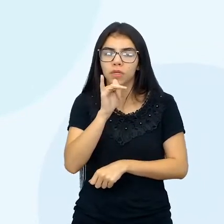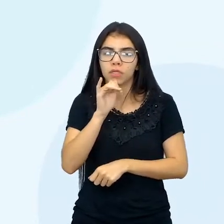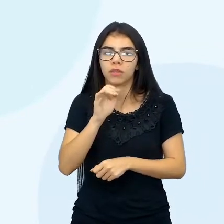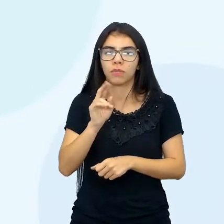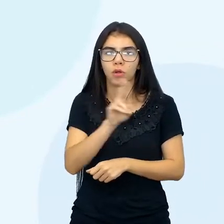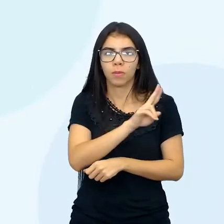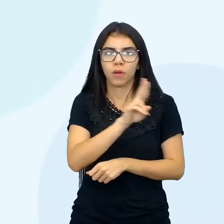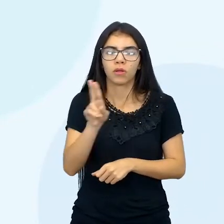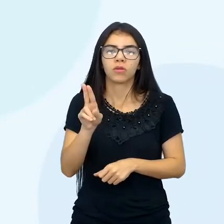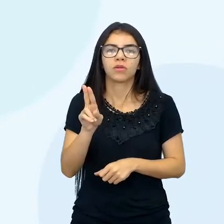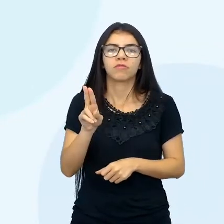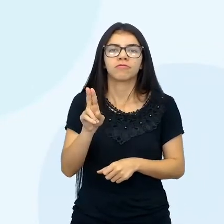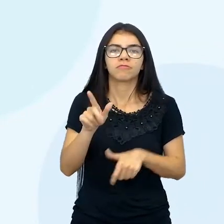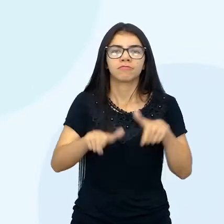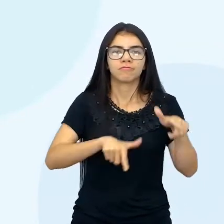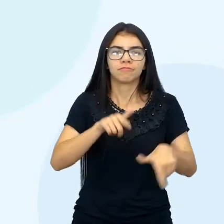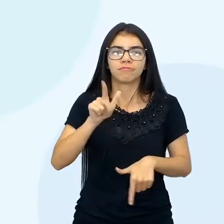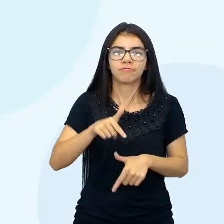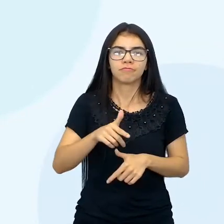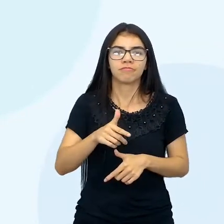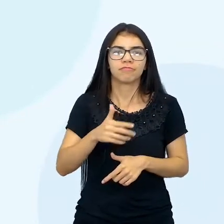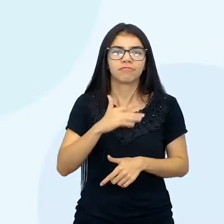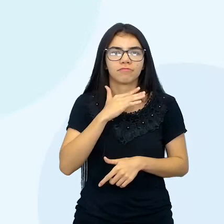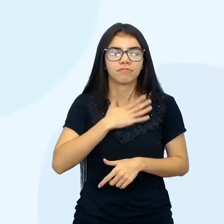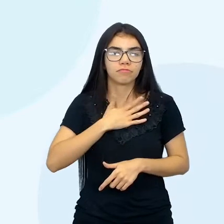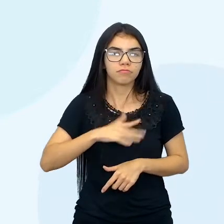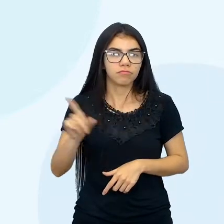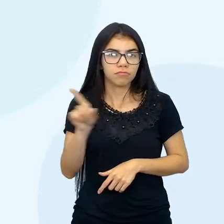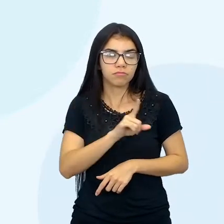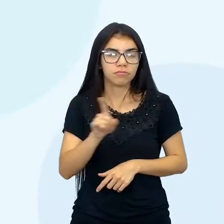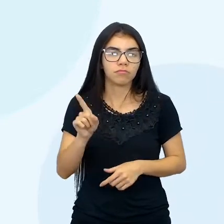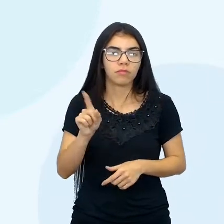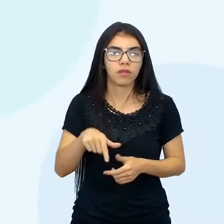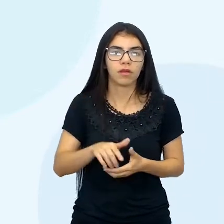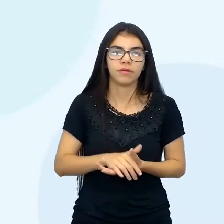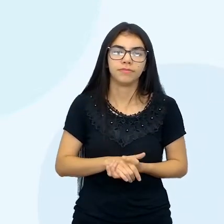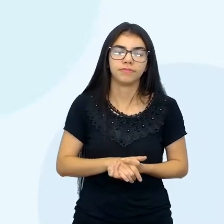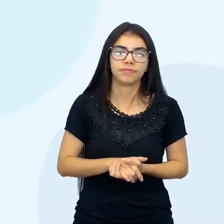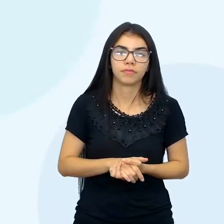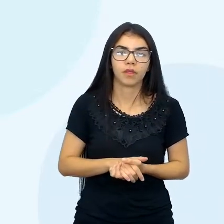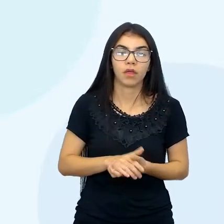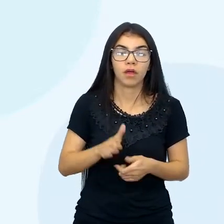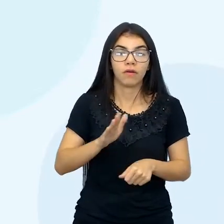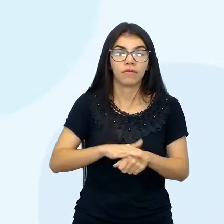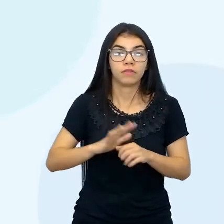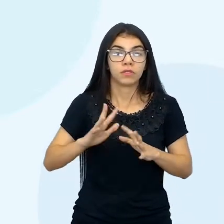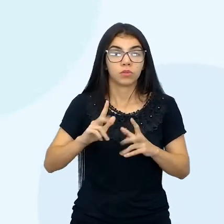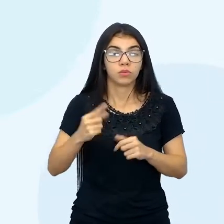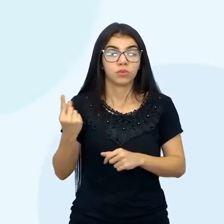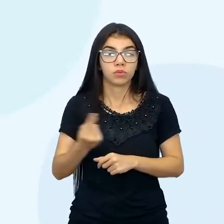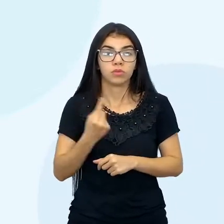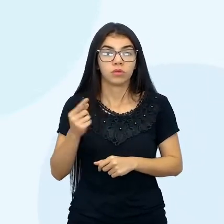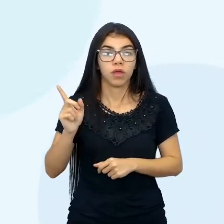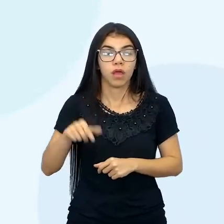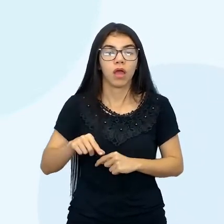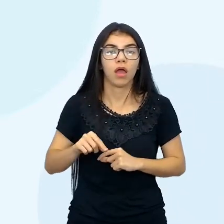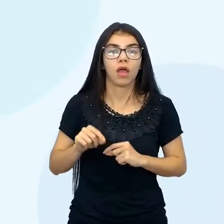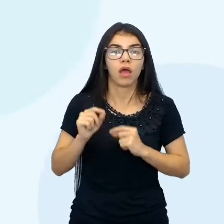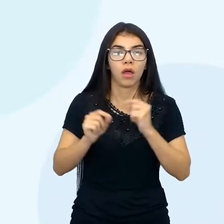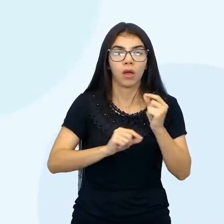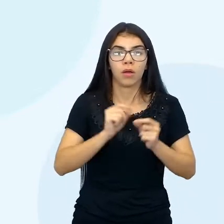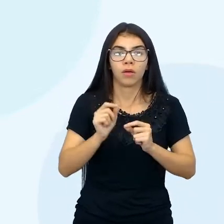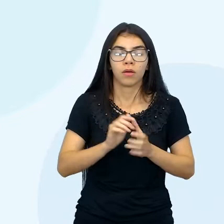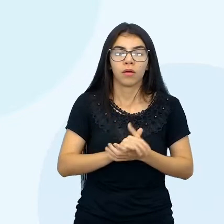no trabalho. Aí é insatisfatório. Ou então aquele lá, fiz tudo sozinho. Então, fazer tudo sozinho, eu colocaria